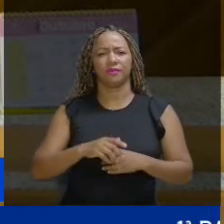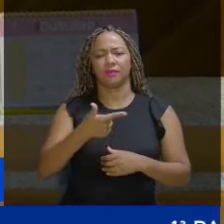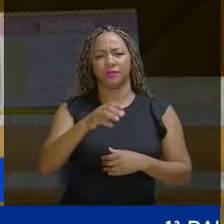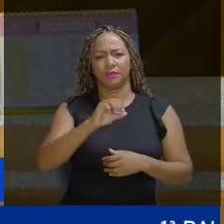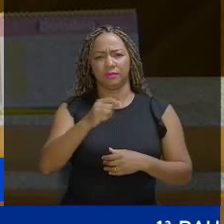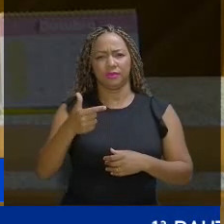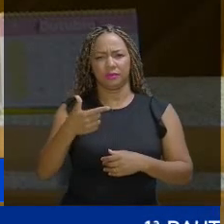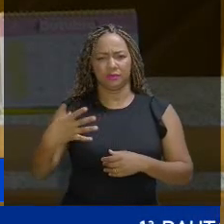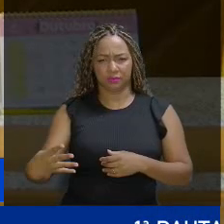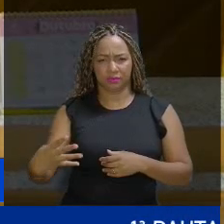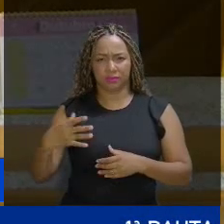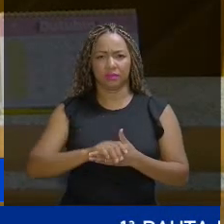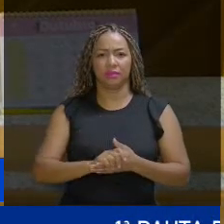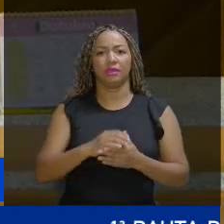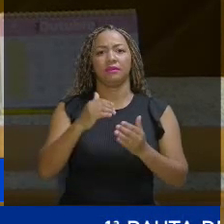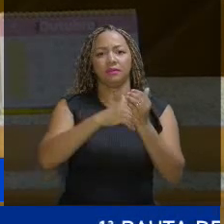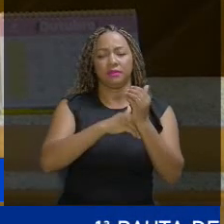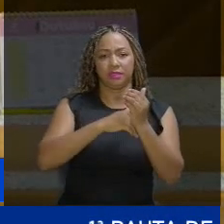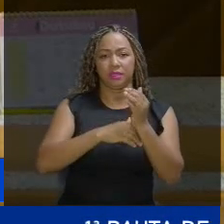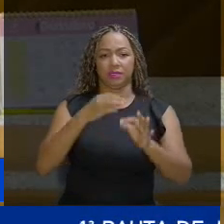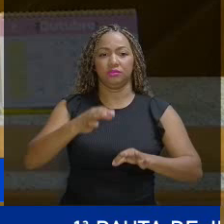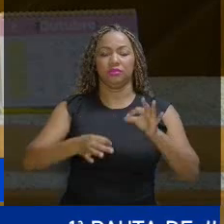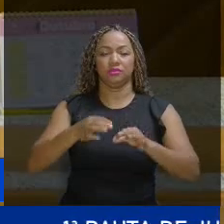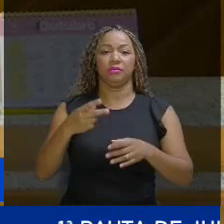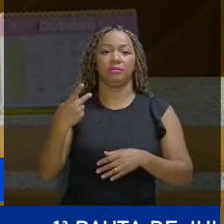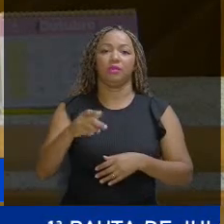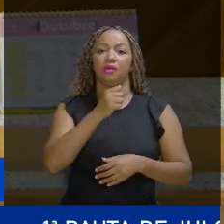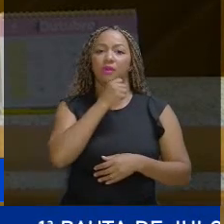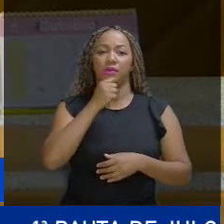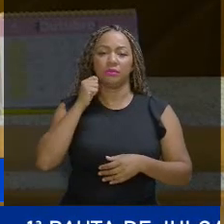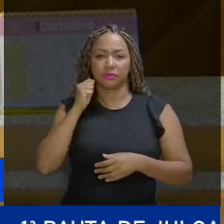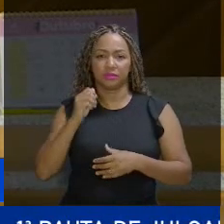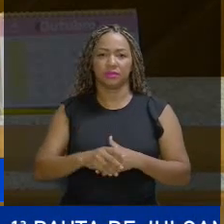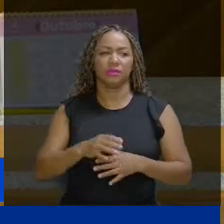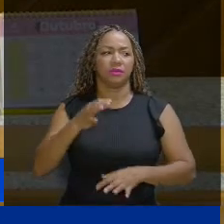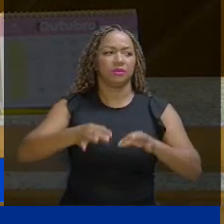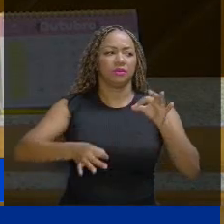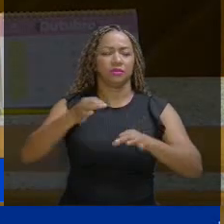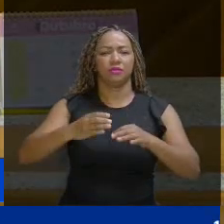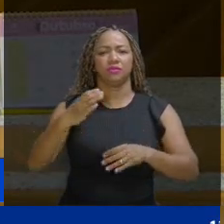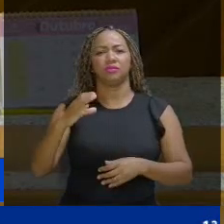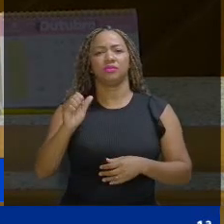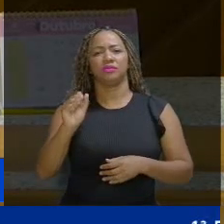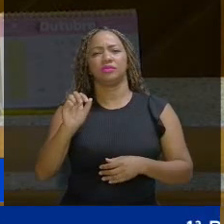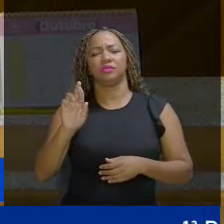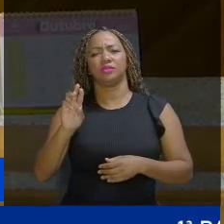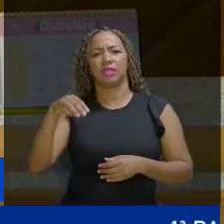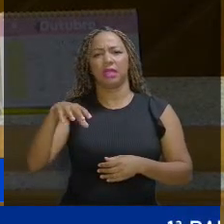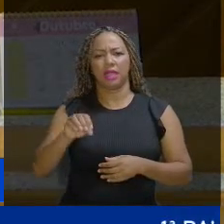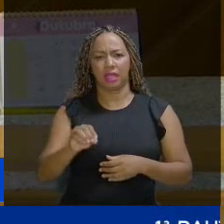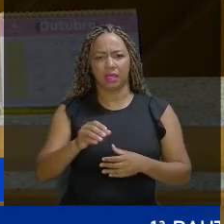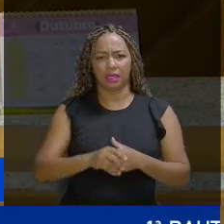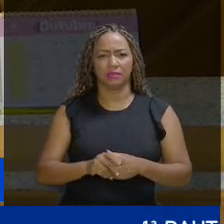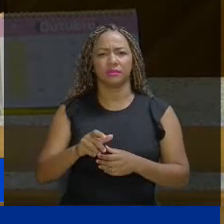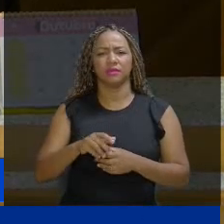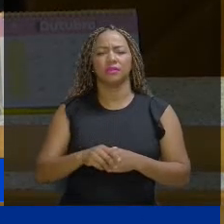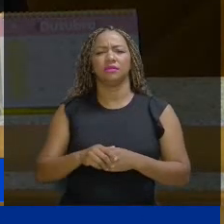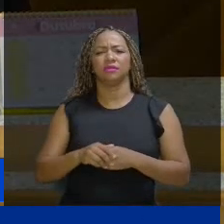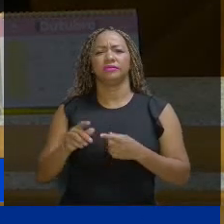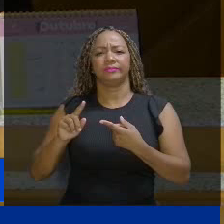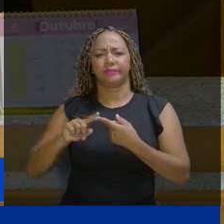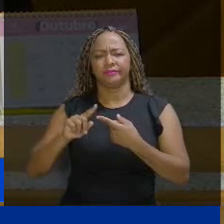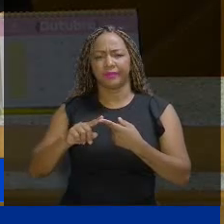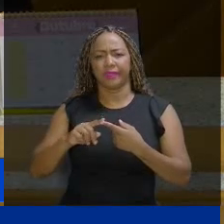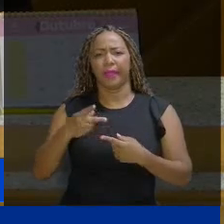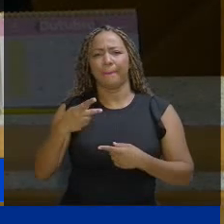2024, está em segredo de justiça, origem Macapá. O relator é o juiz Carmo Antônio, o paciente Paulo Paranaguá Lima da